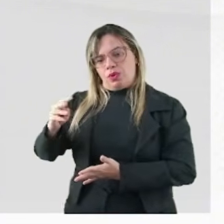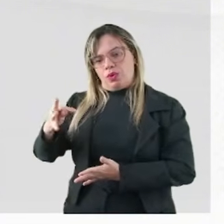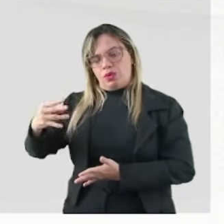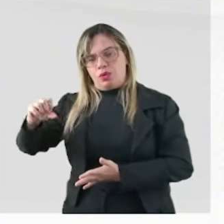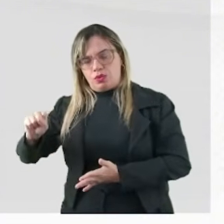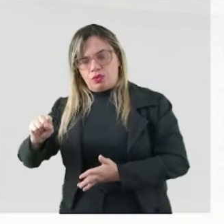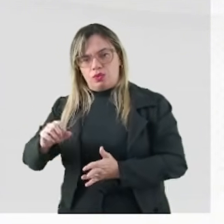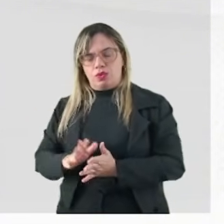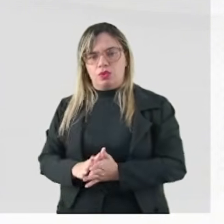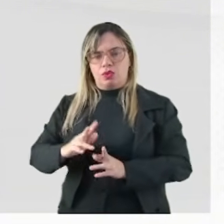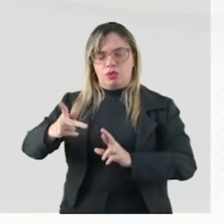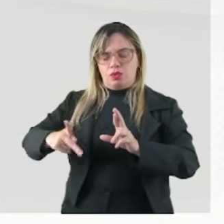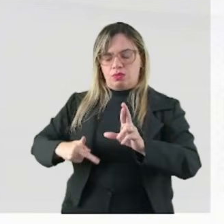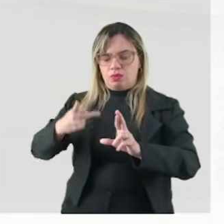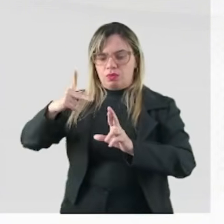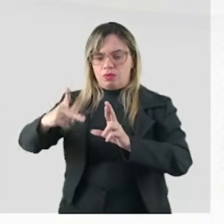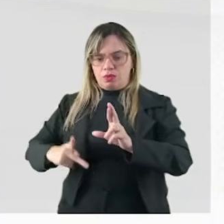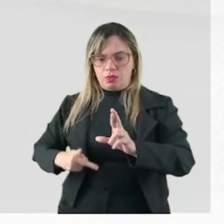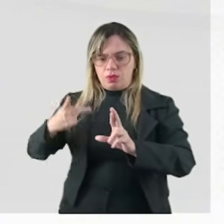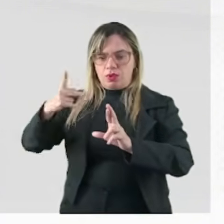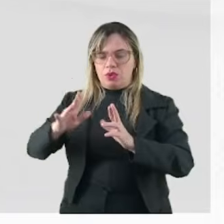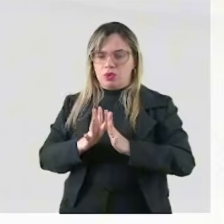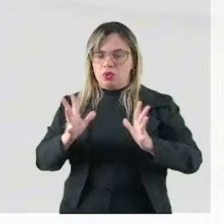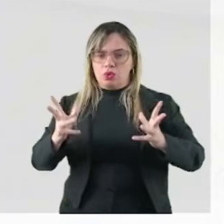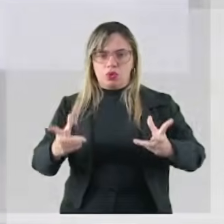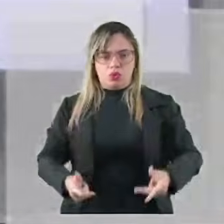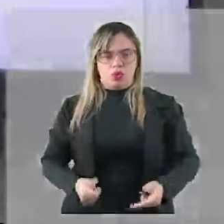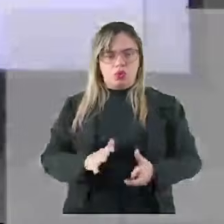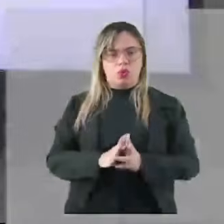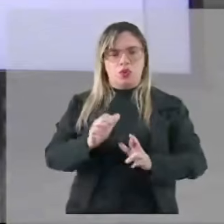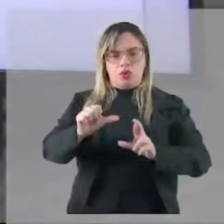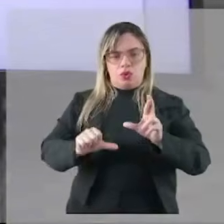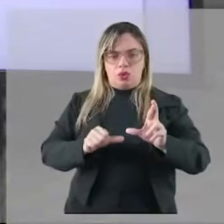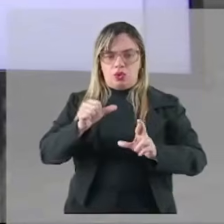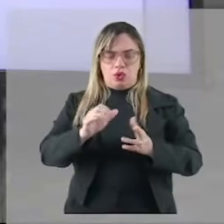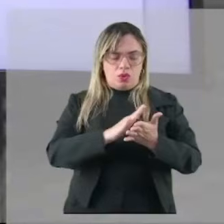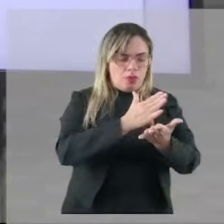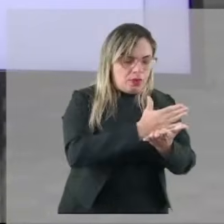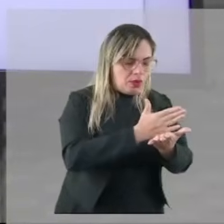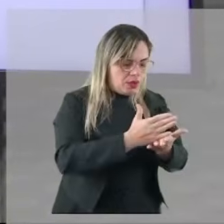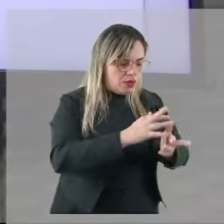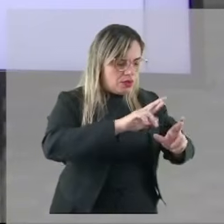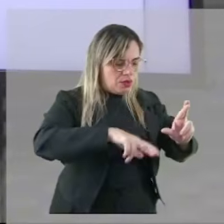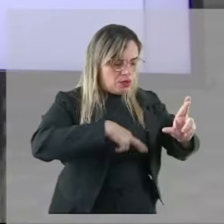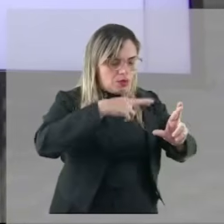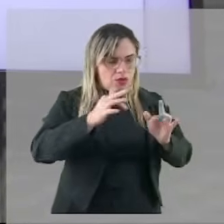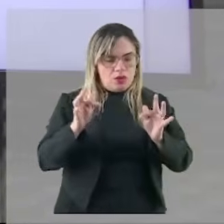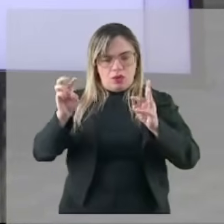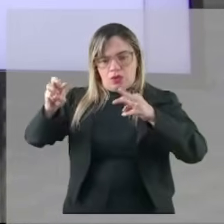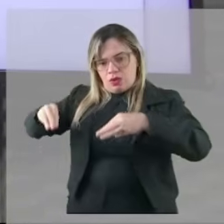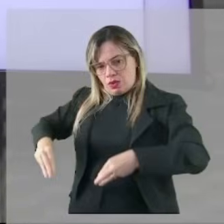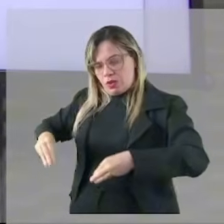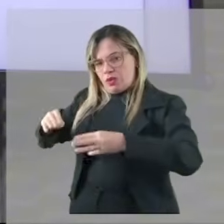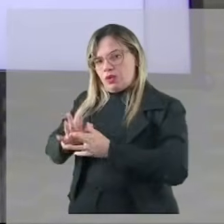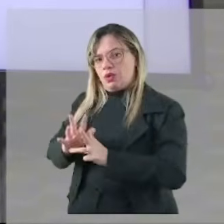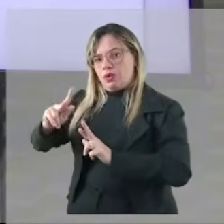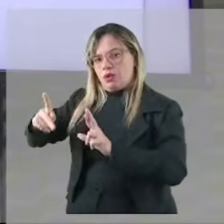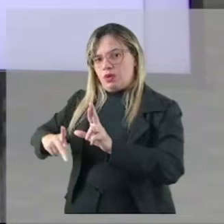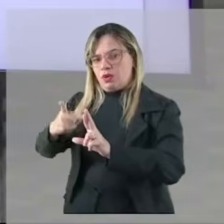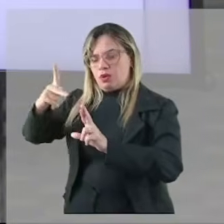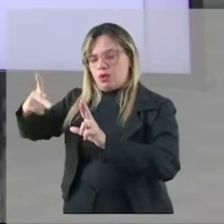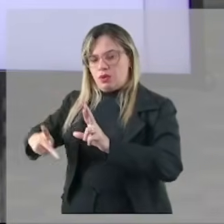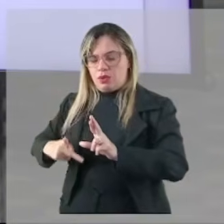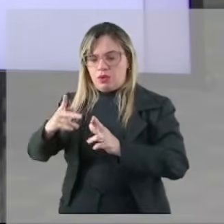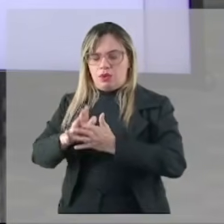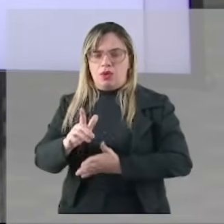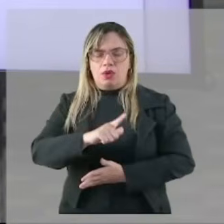produtos, tá? Produtos. Então, toda reação química, ela inicia com reagente e finaliza com o nosso produto. Quando